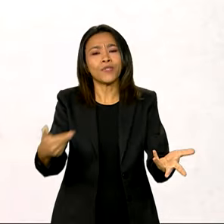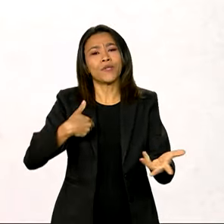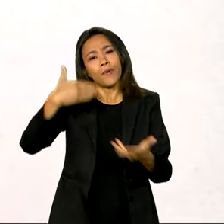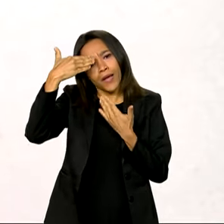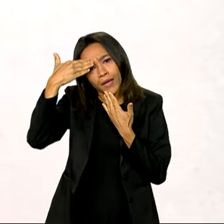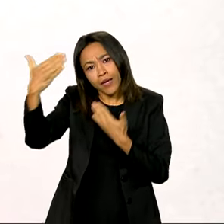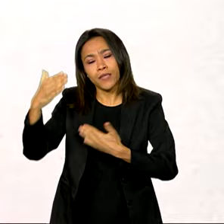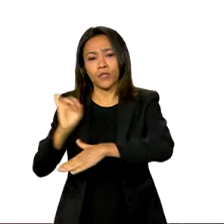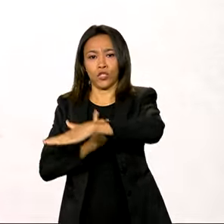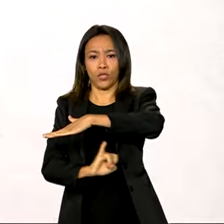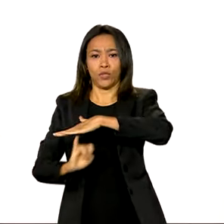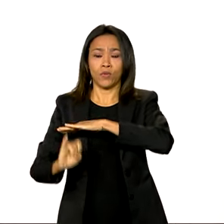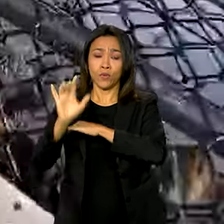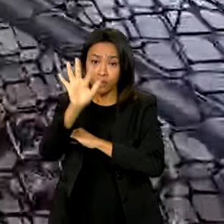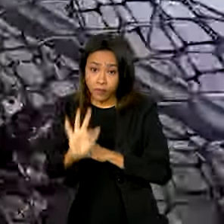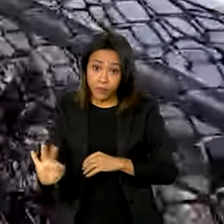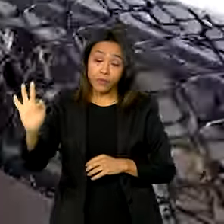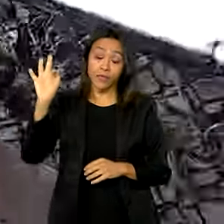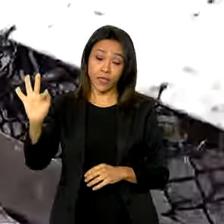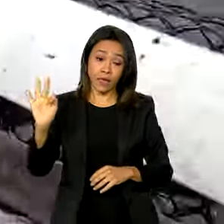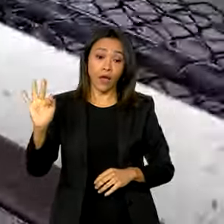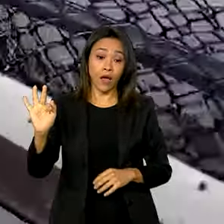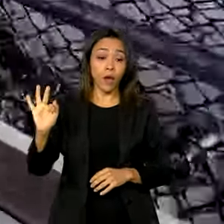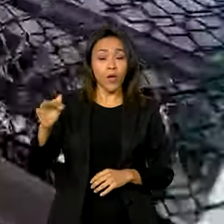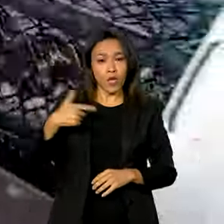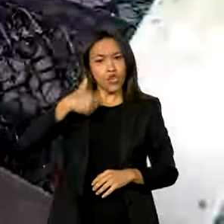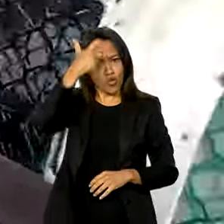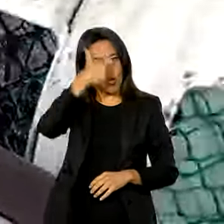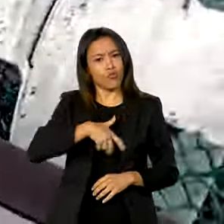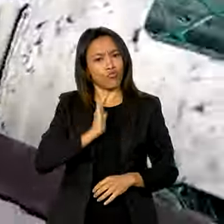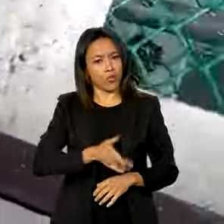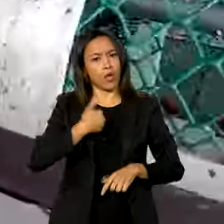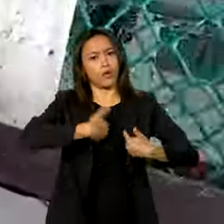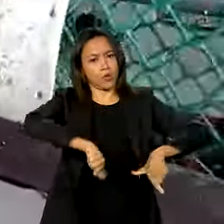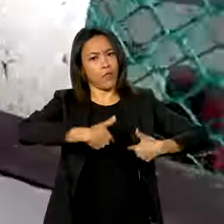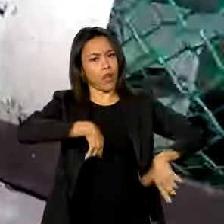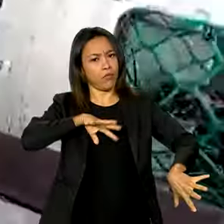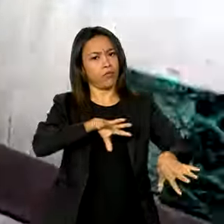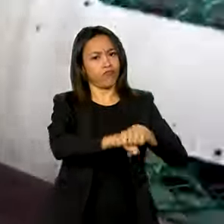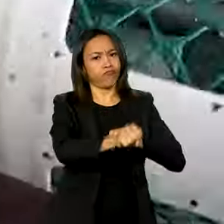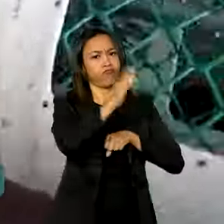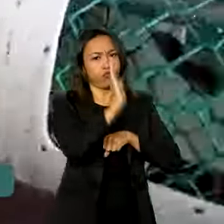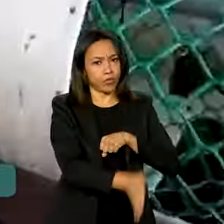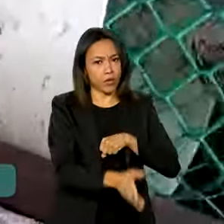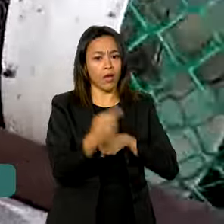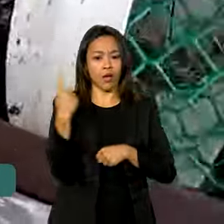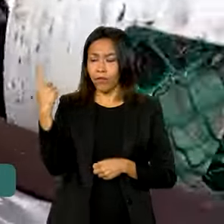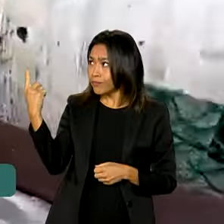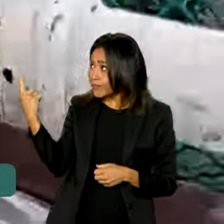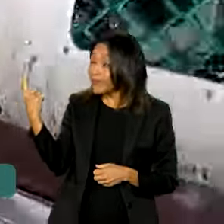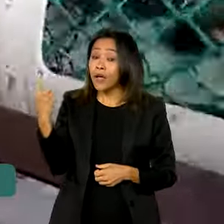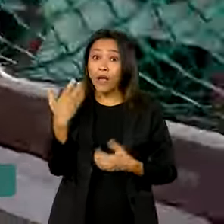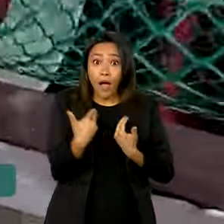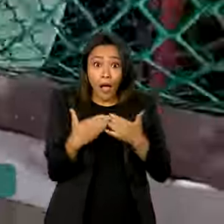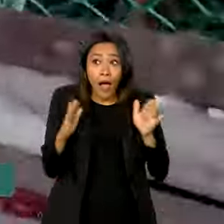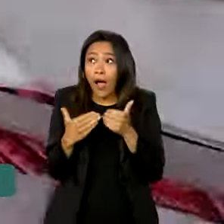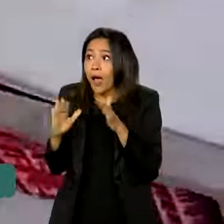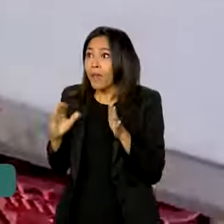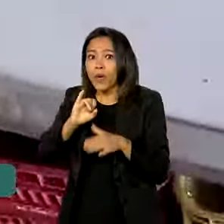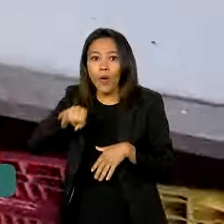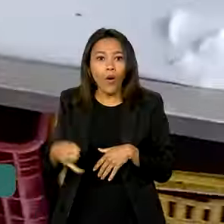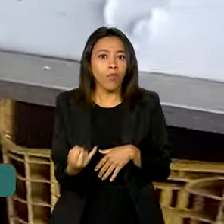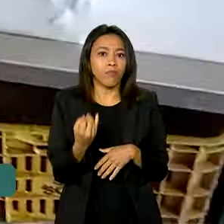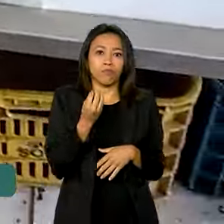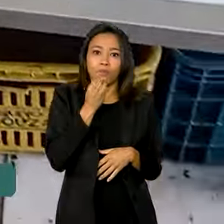Instituto Federal, eu já estou trabalhando na área que eu me formei já. Ajudou muito, né? Abre muitas oportunidades. Né?